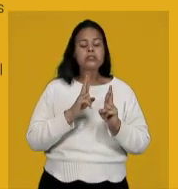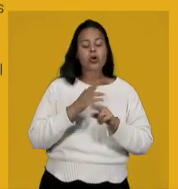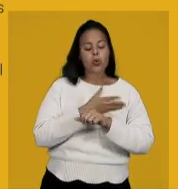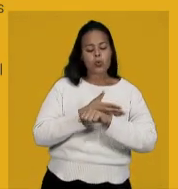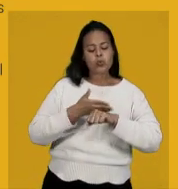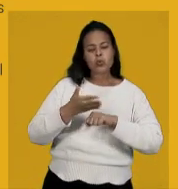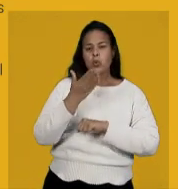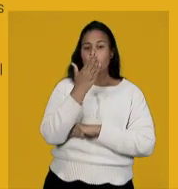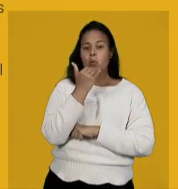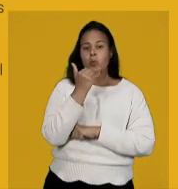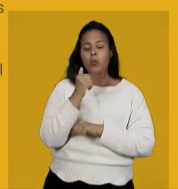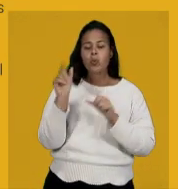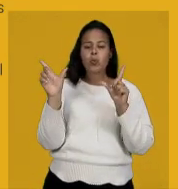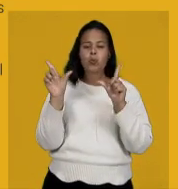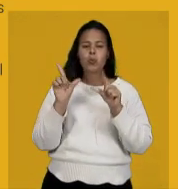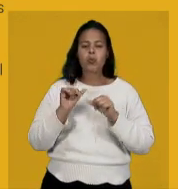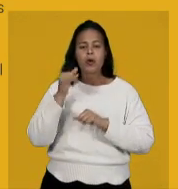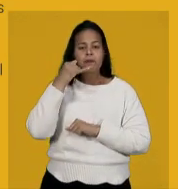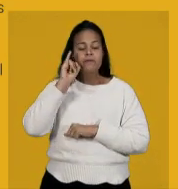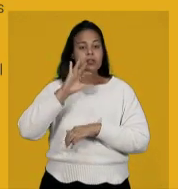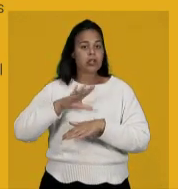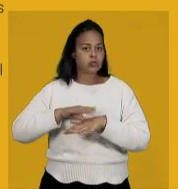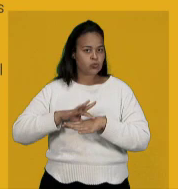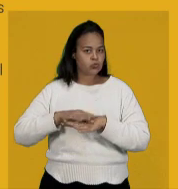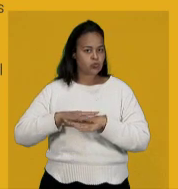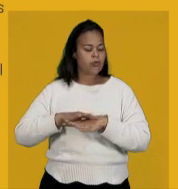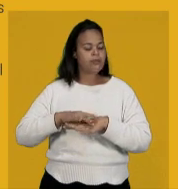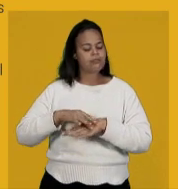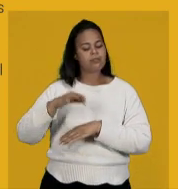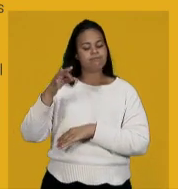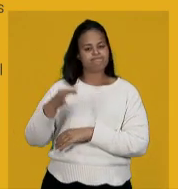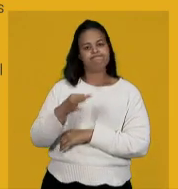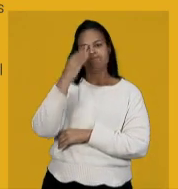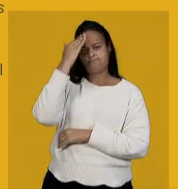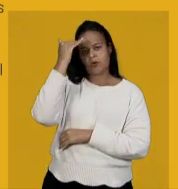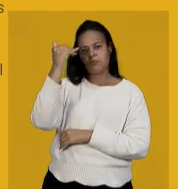e a diminuição dos riscos de doenças. Então, Hipócrates estava certo, né?